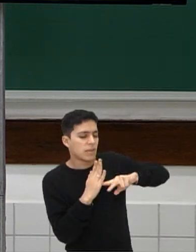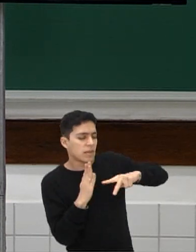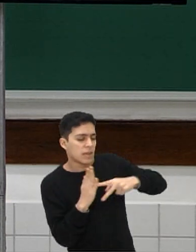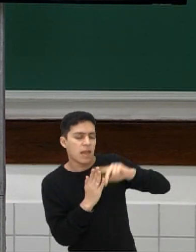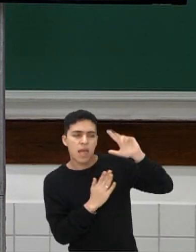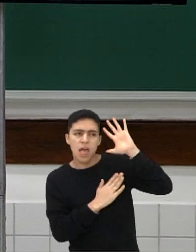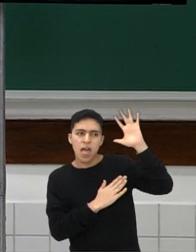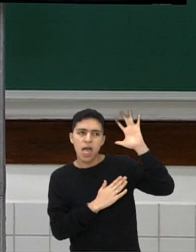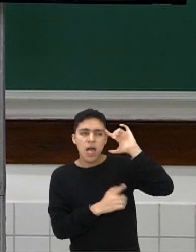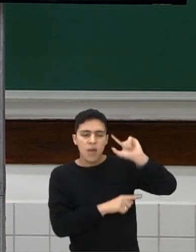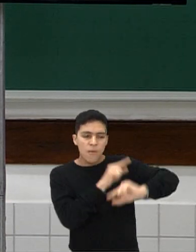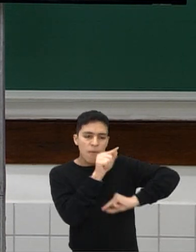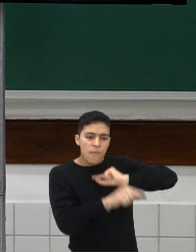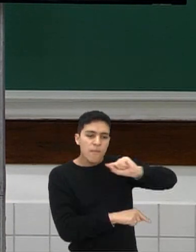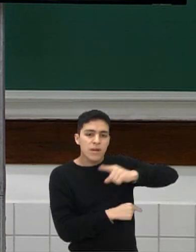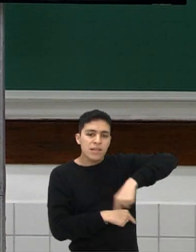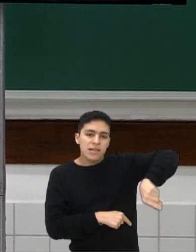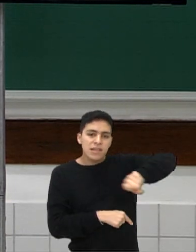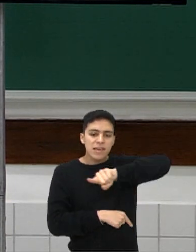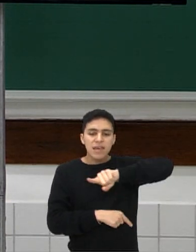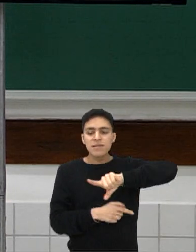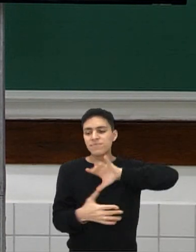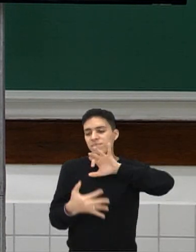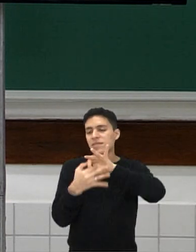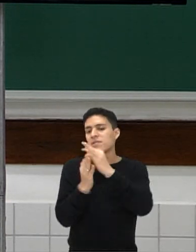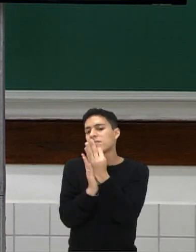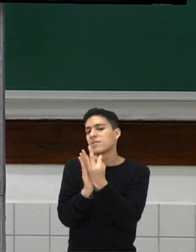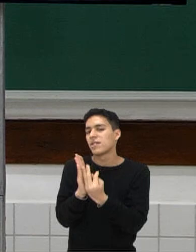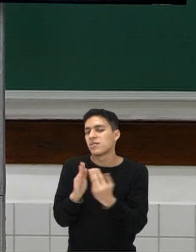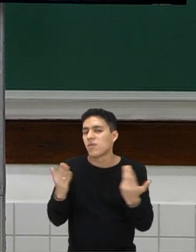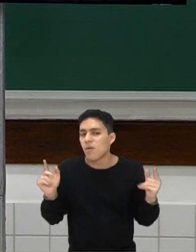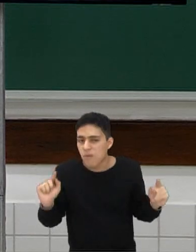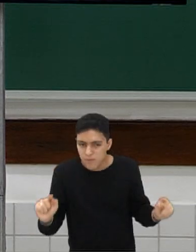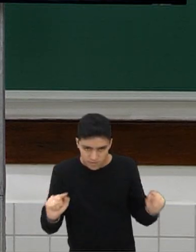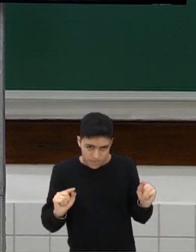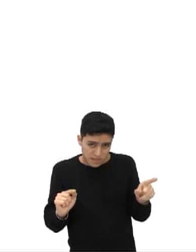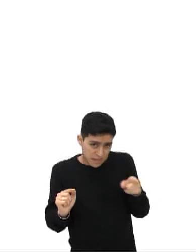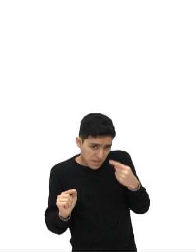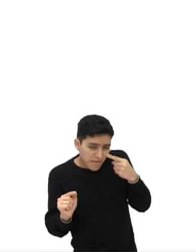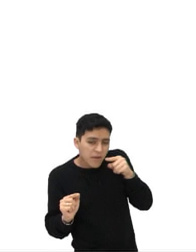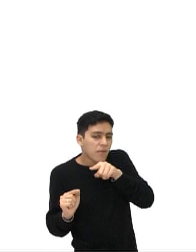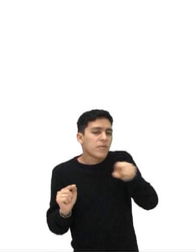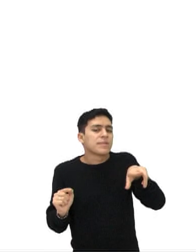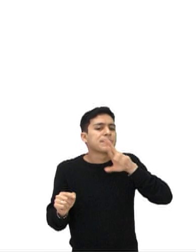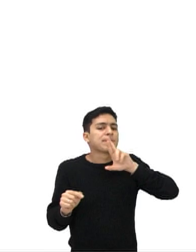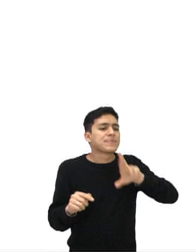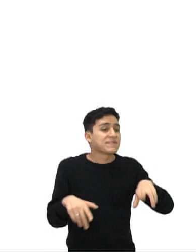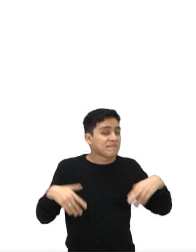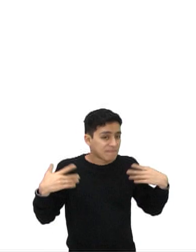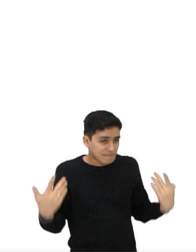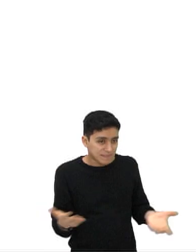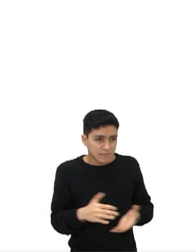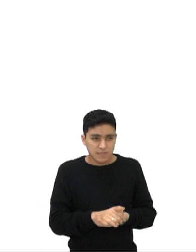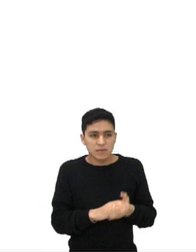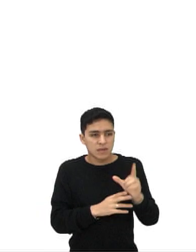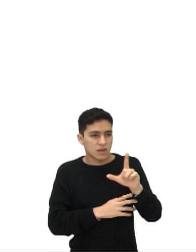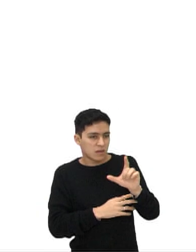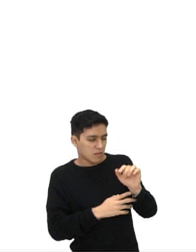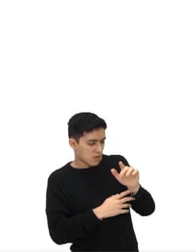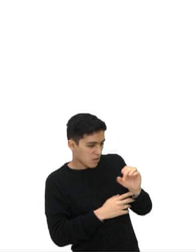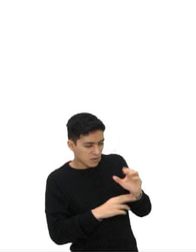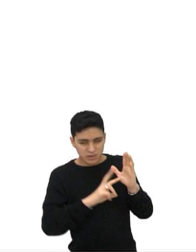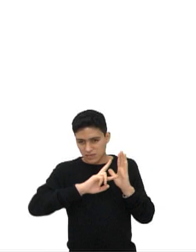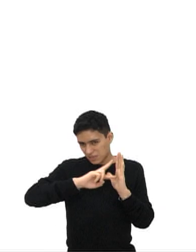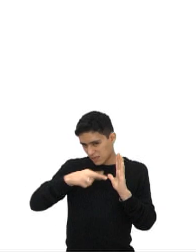a ideia que eles dão ali, que eles emprestam para o texto? Vamos fazer? Vamos ver o que você respondeu? Então, logo,